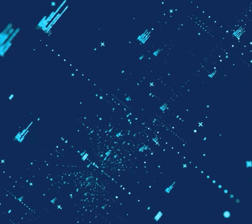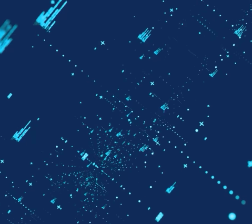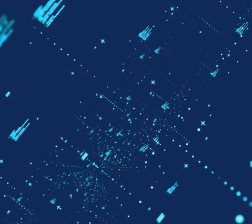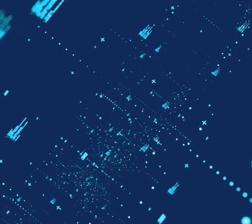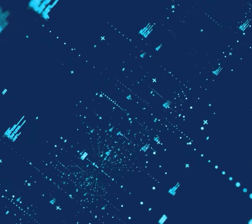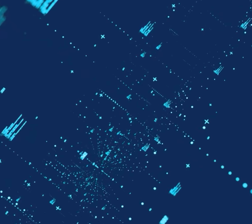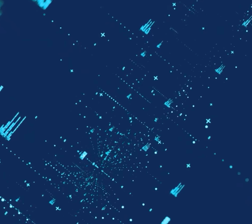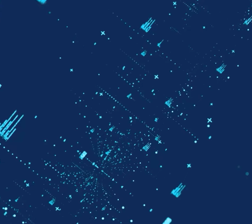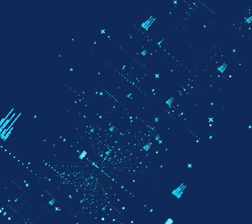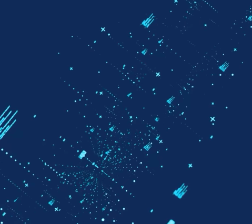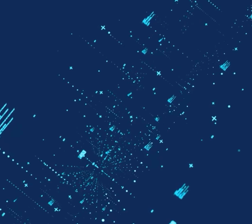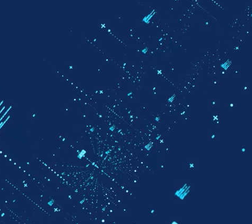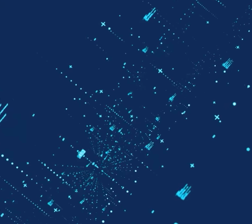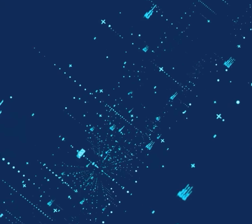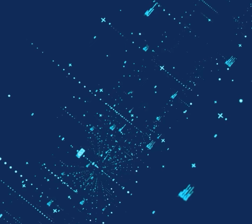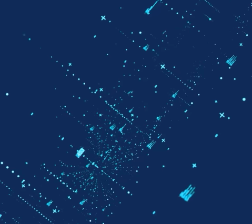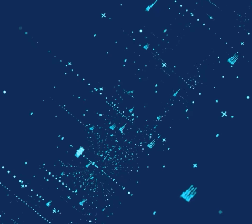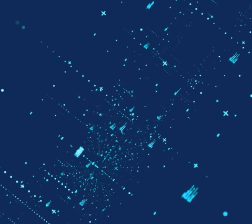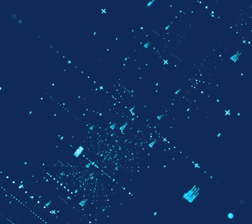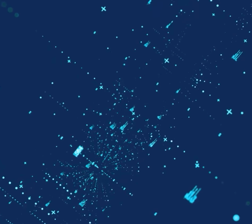Extension surge.